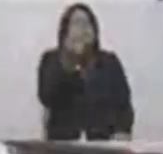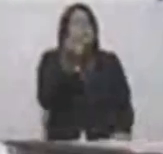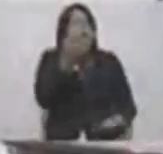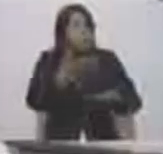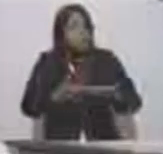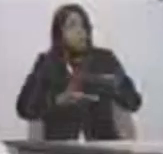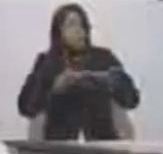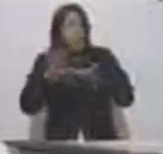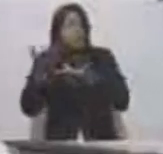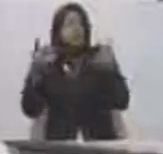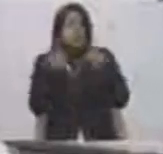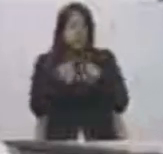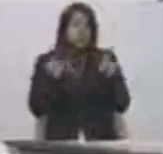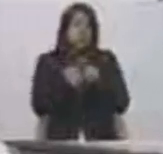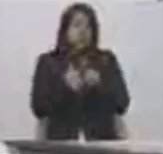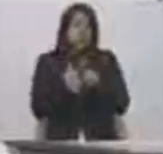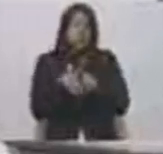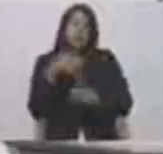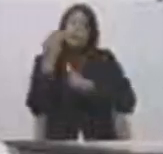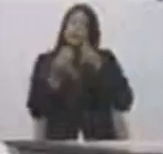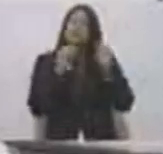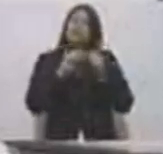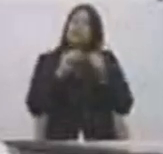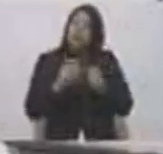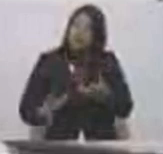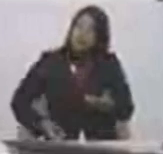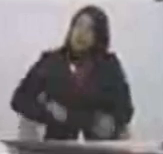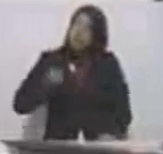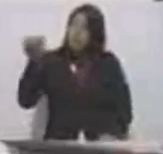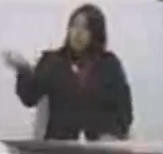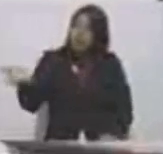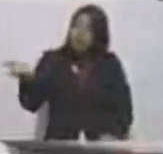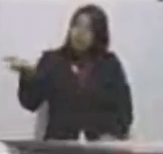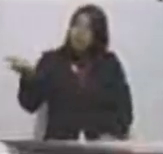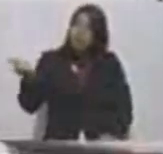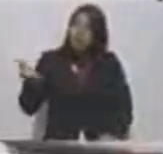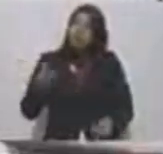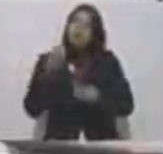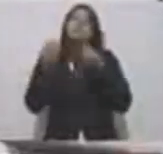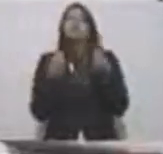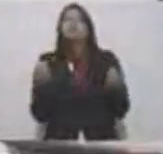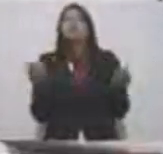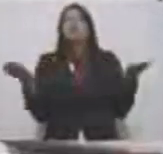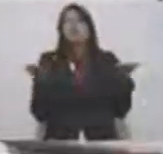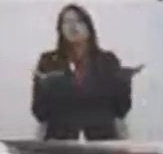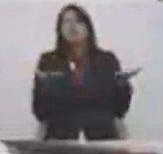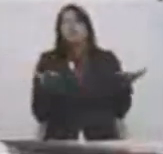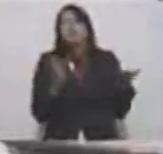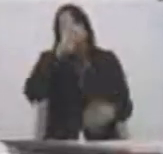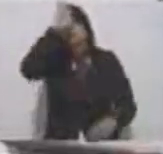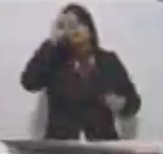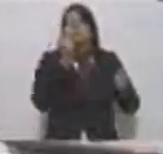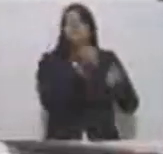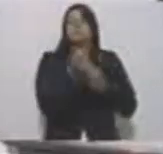da administração municipal com o Corpo de Bombeiros. Segundo o vereador, chega a faltar comida para a